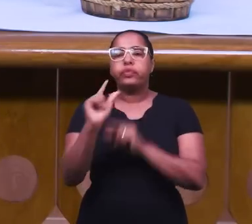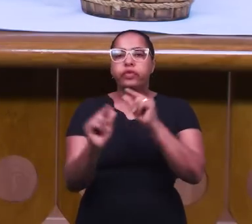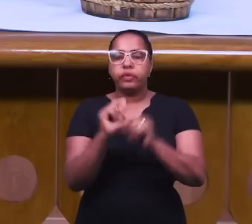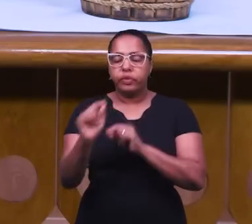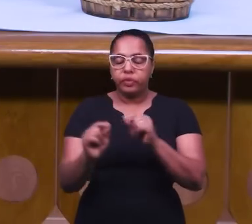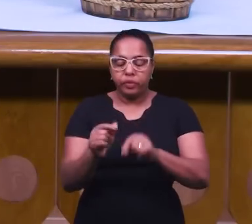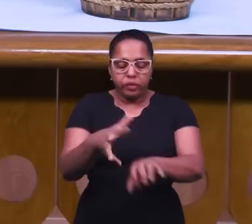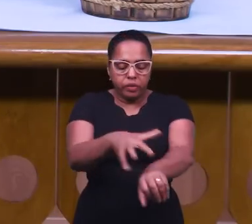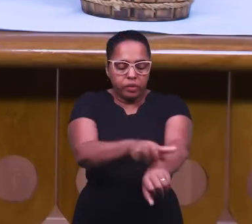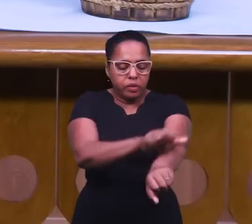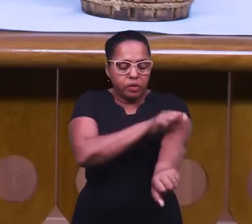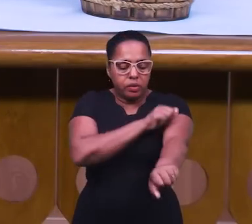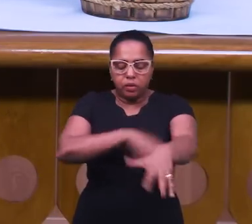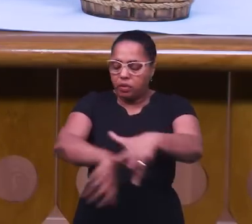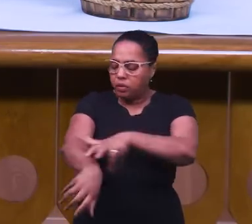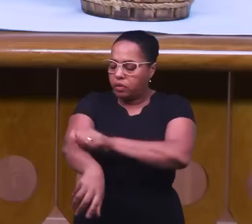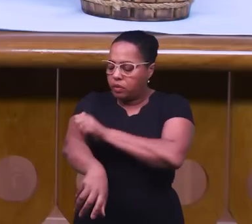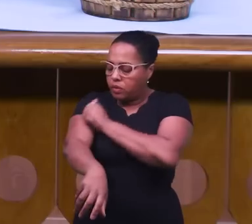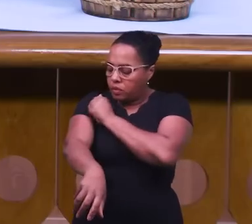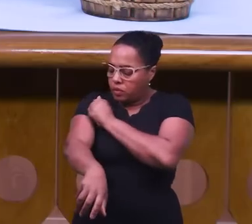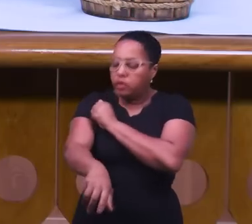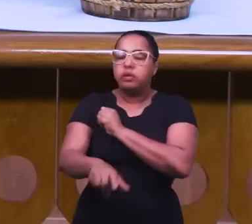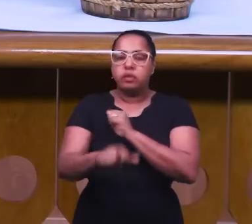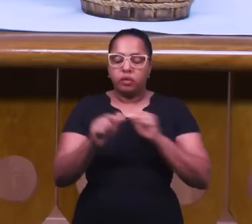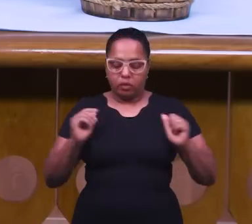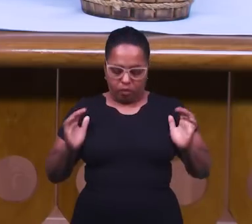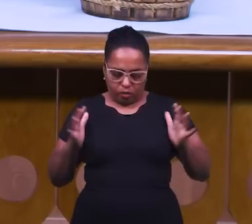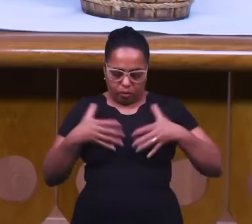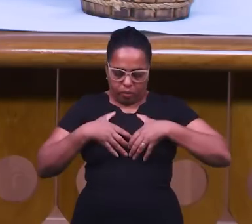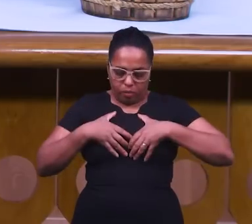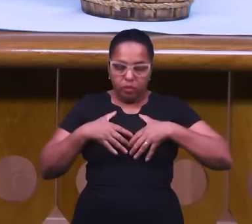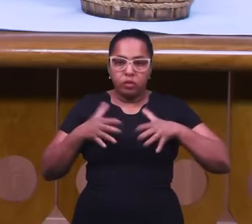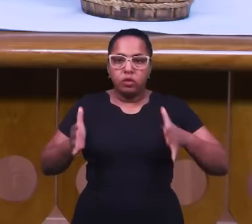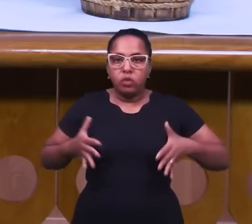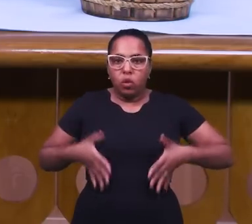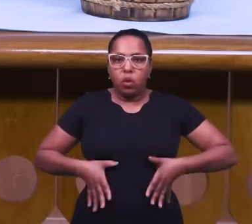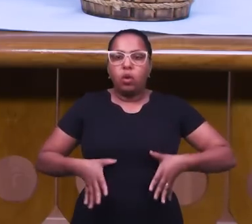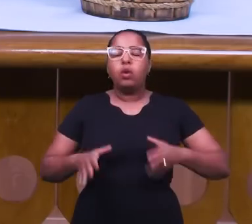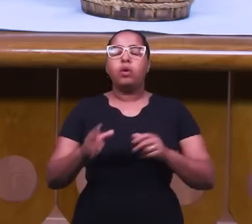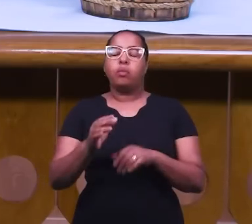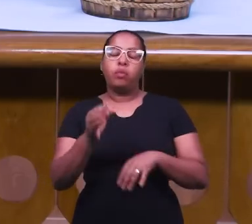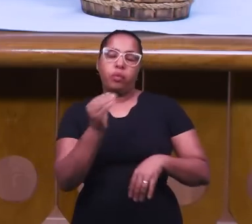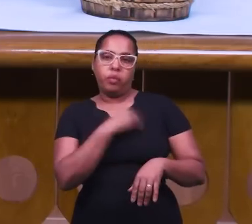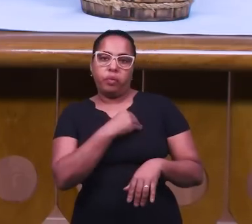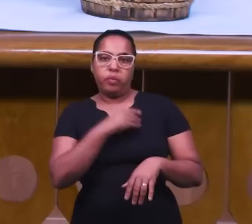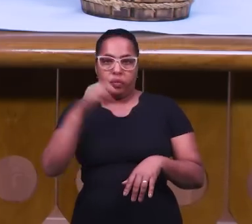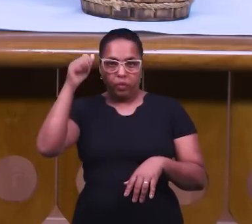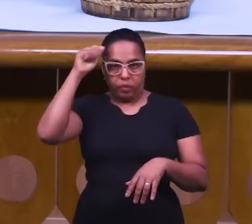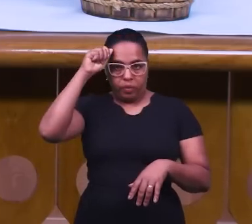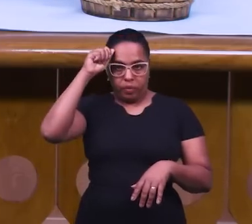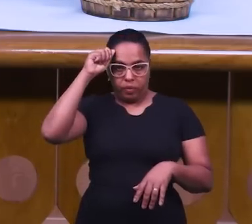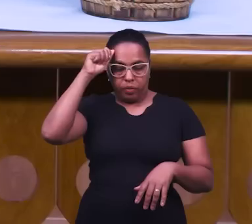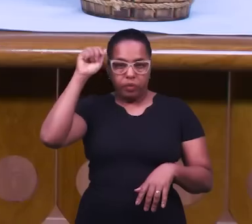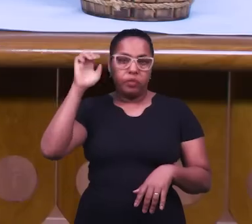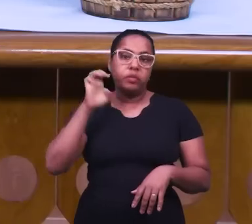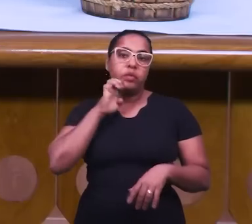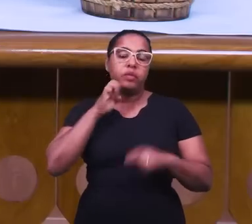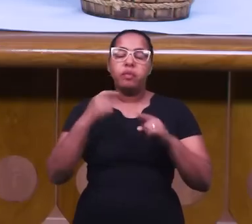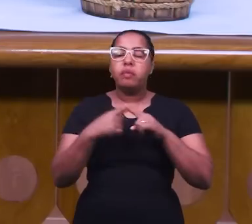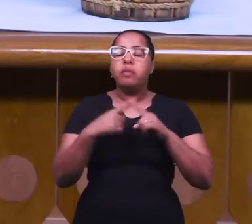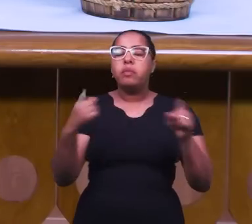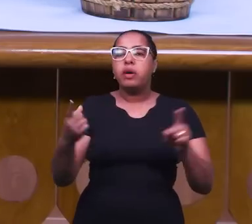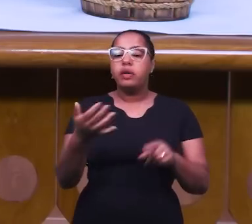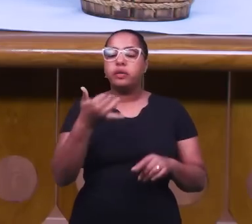verdade, aquelas peles de animais, elas foram capazes de cobrir o resultado do pecado de Adão e Eva, mas o que, na